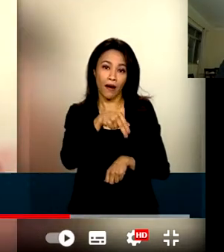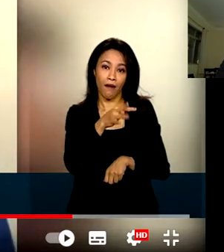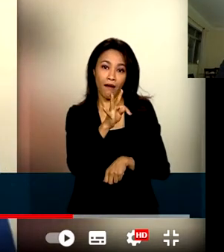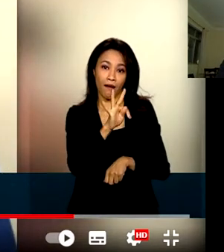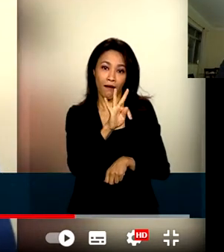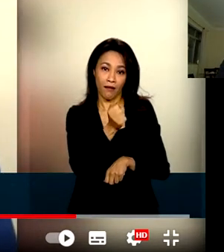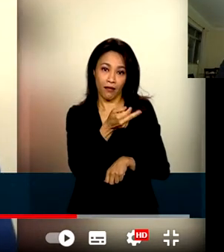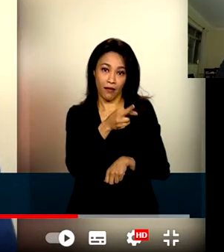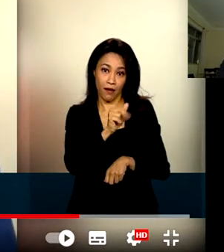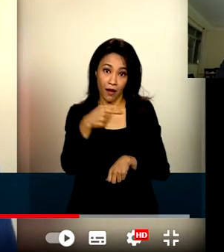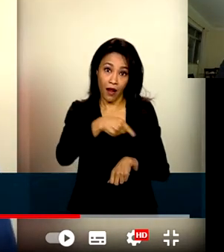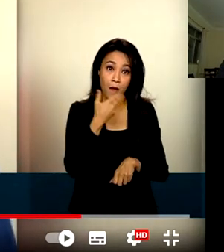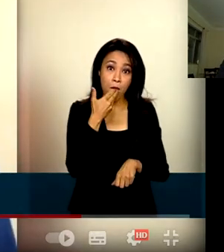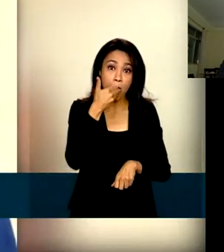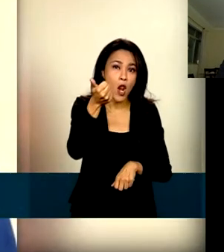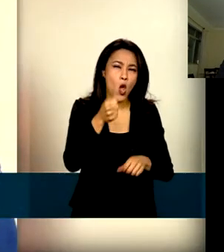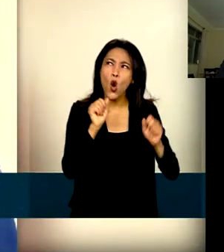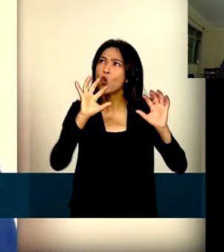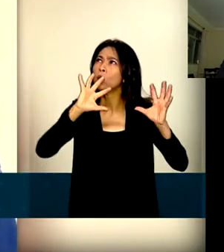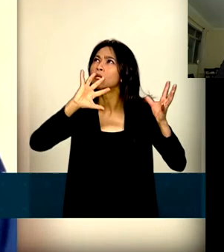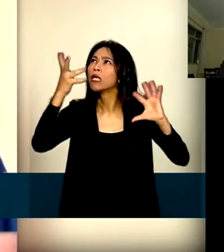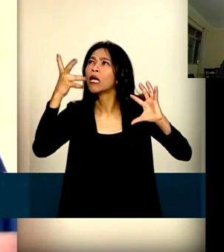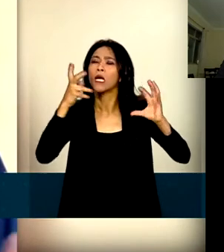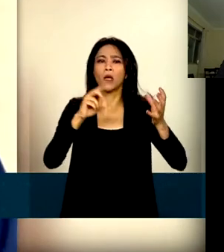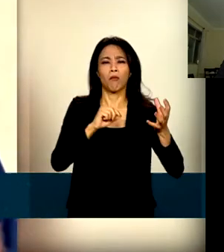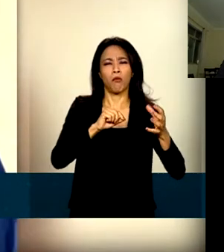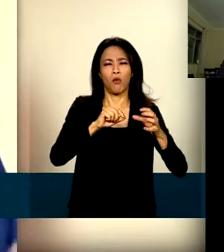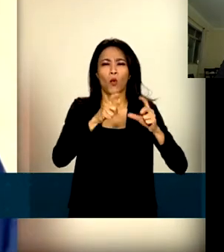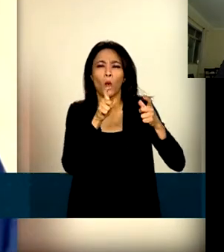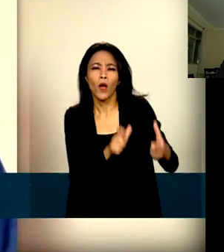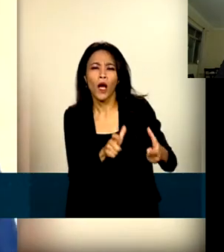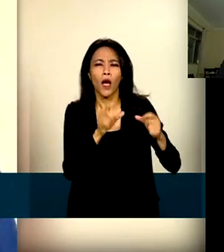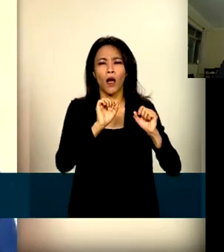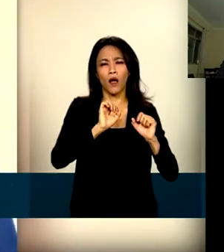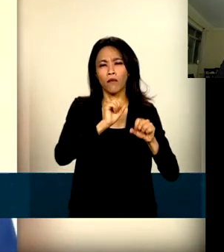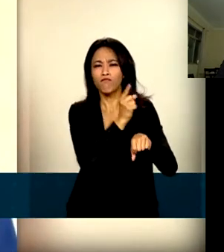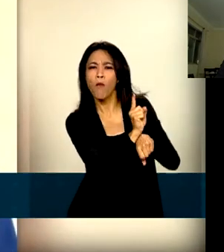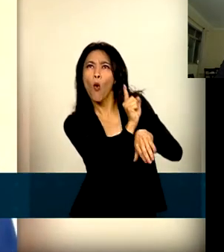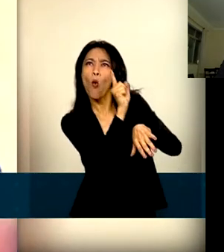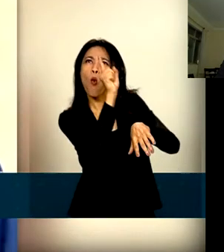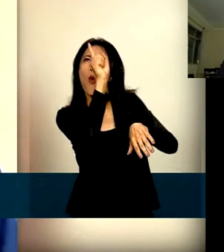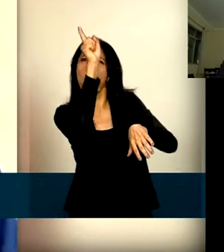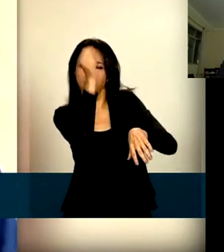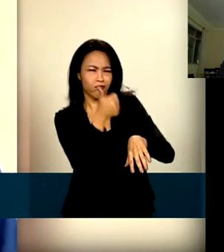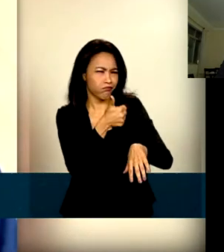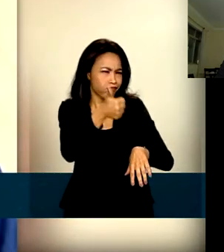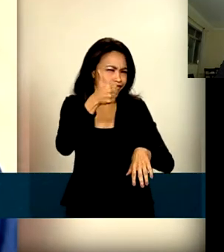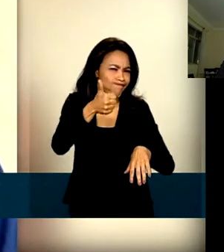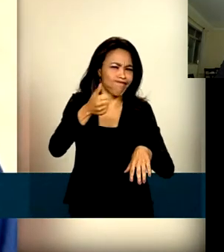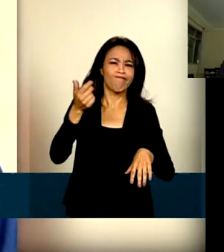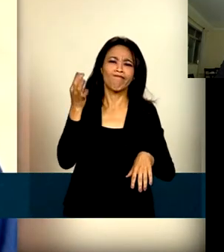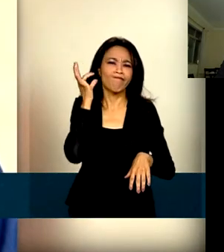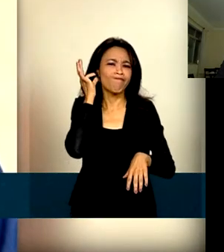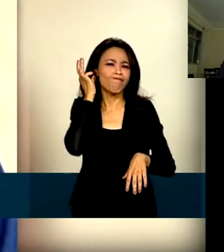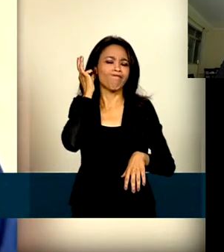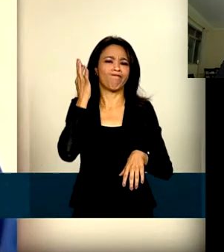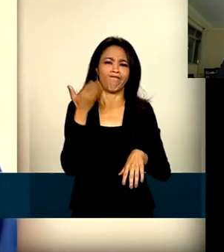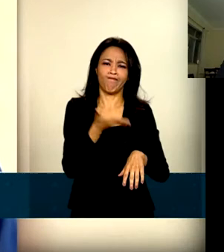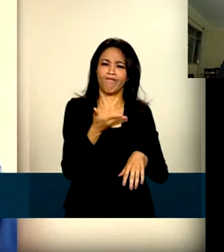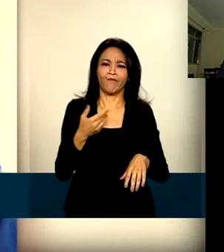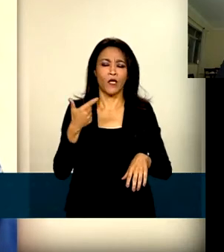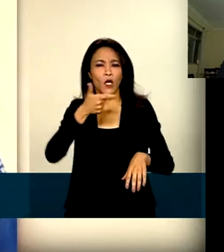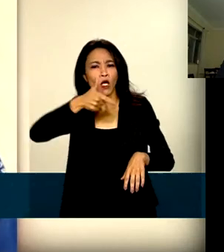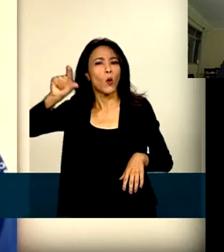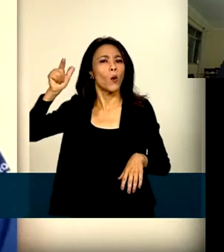de situação ambiental para fazer diversos atividades espaciais e outras complementares testes de